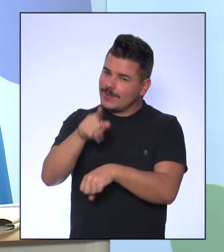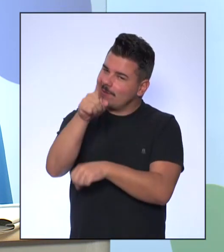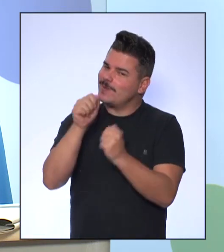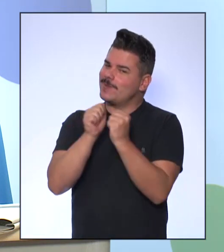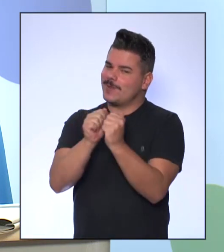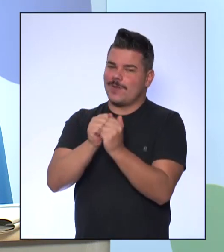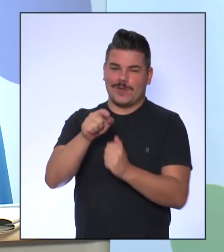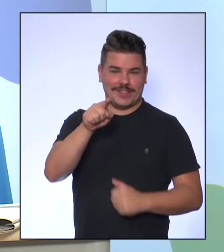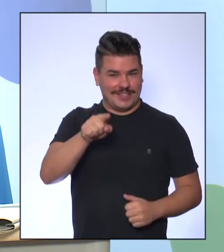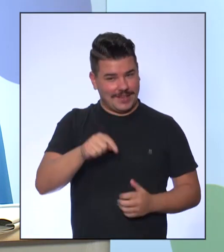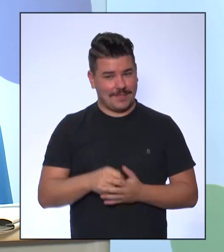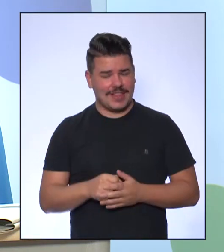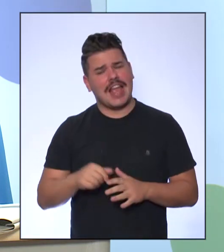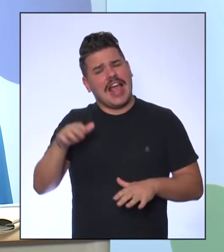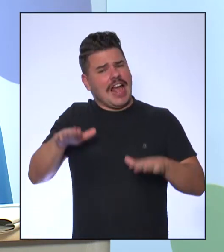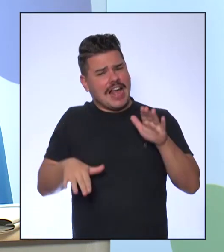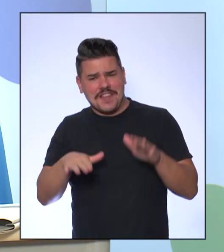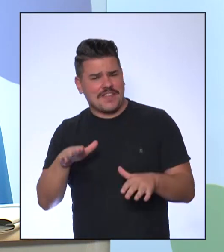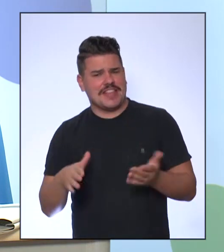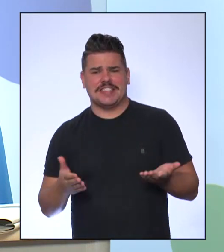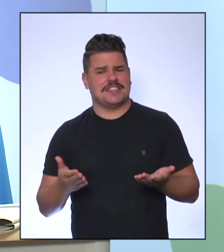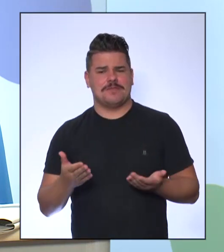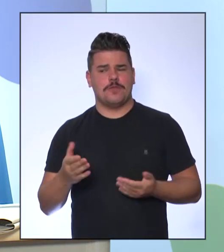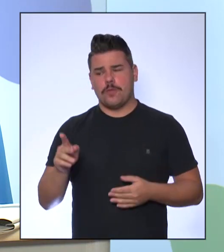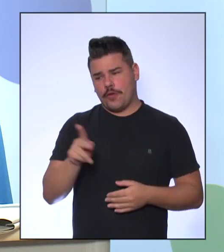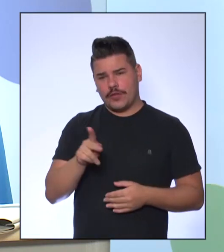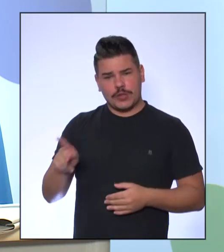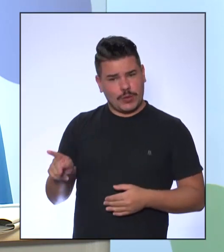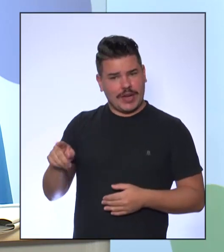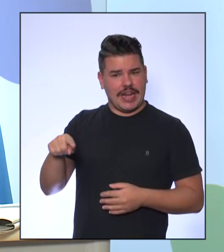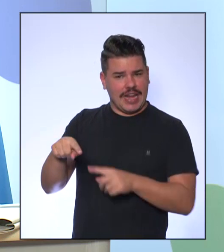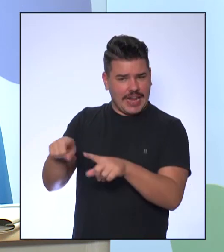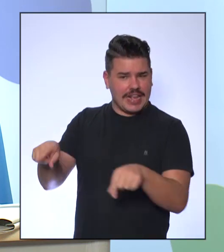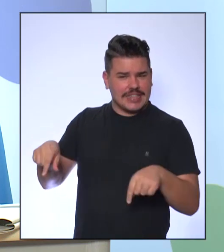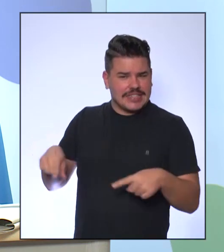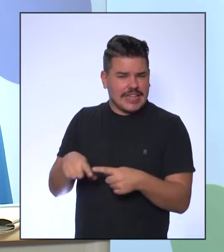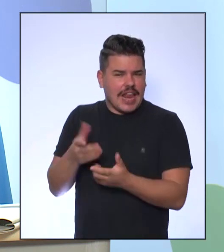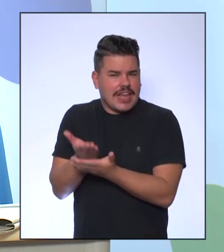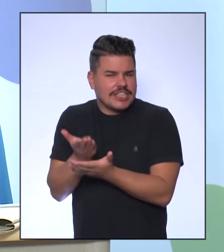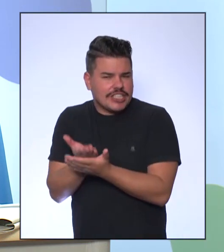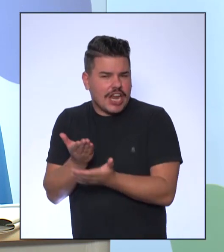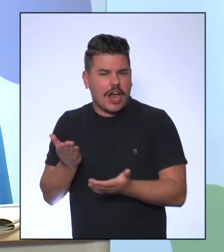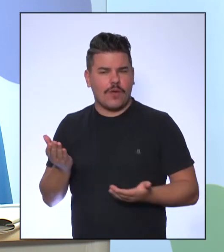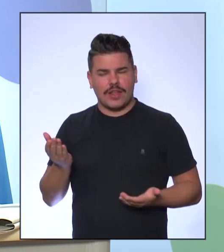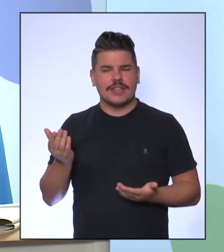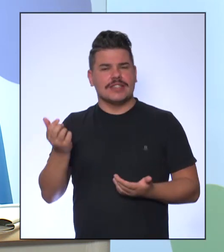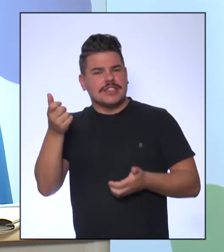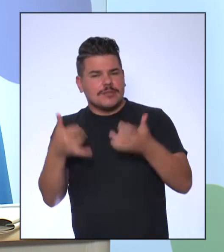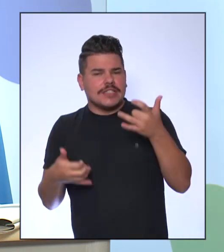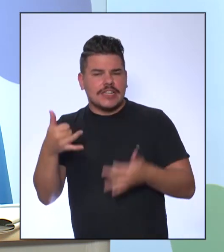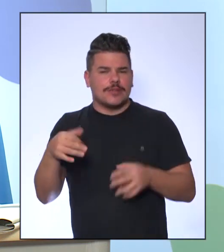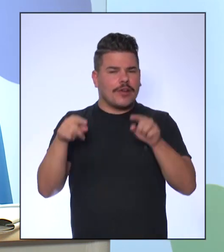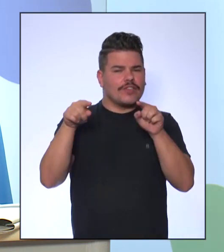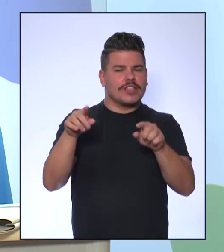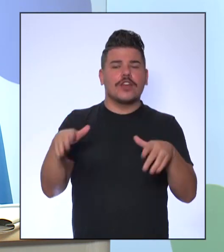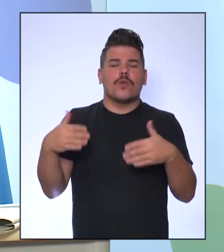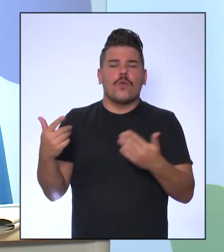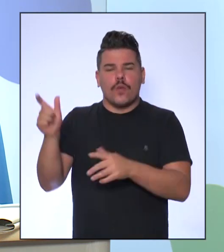esteja trabalhando na sala, independente de tudo do filósofo que esteja aparecendo,